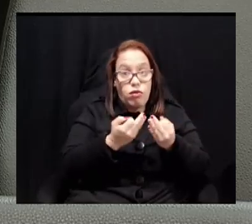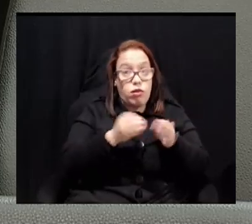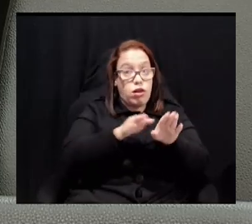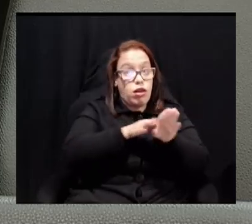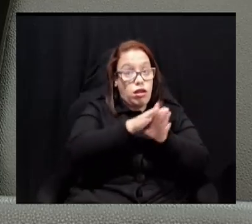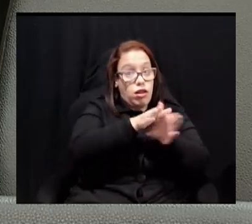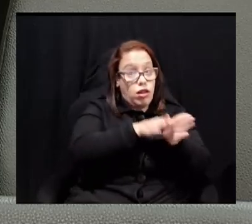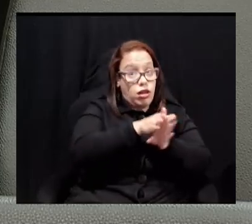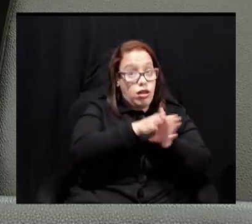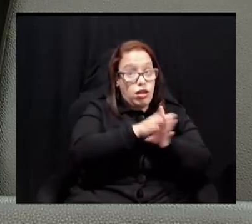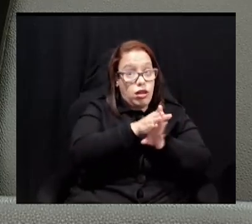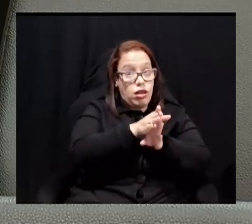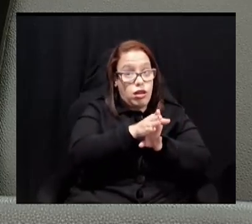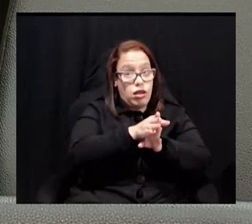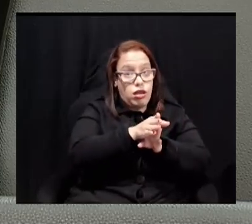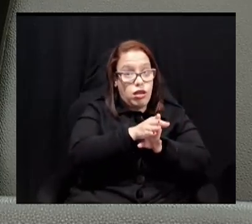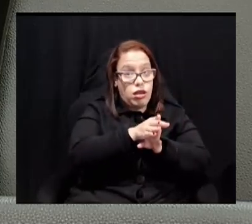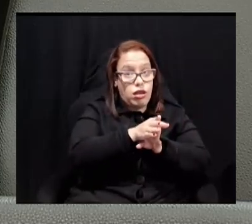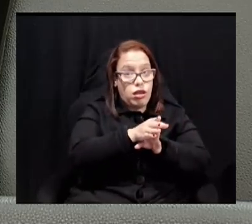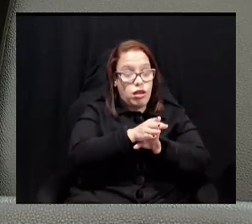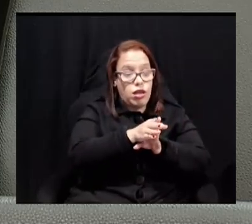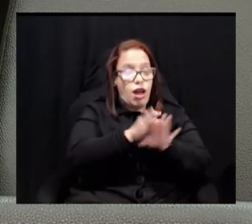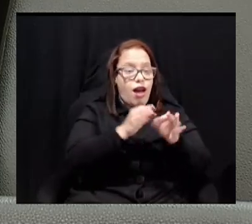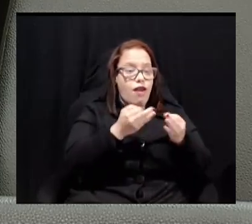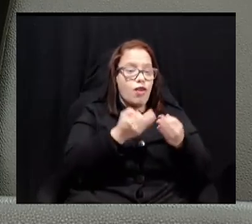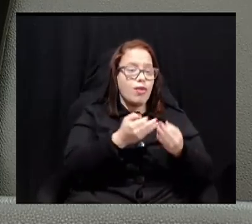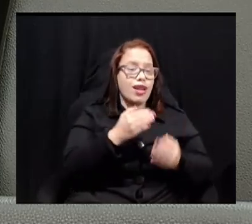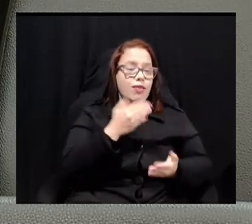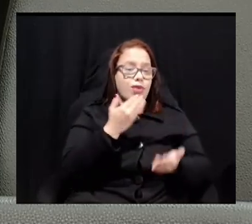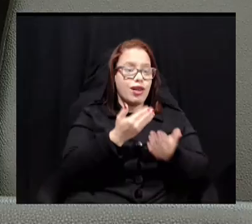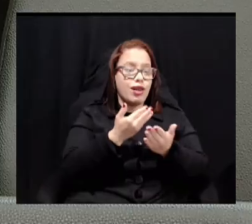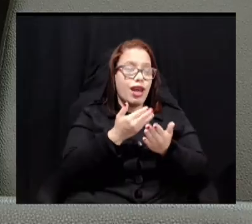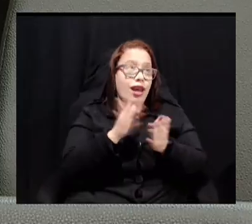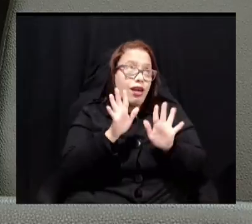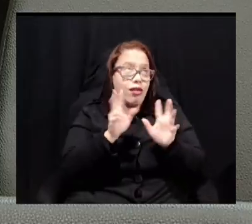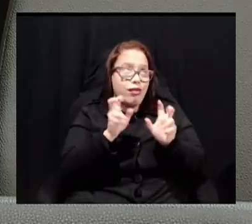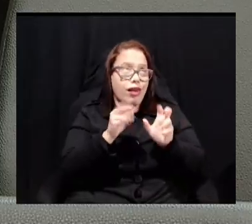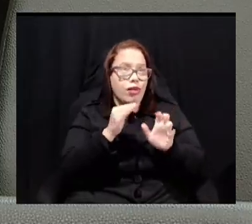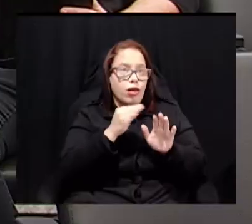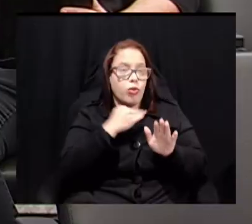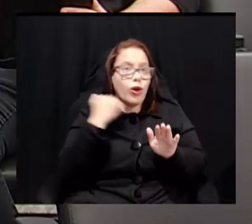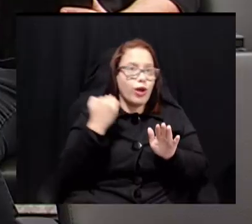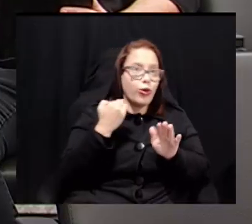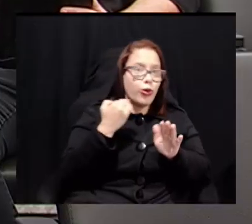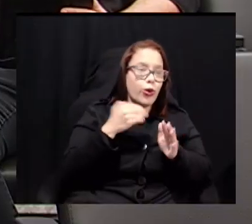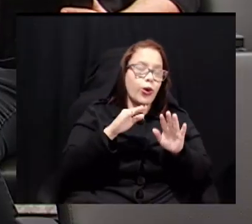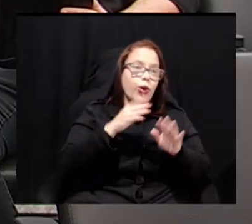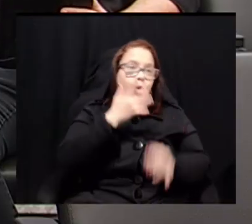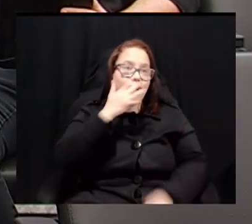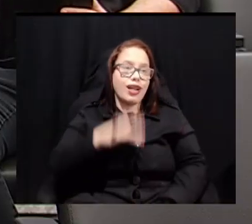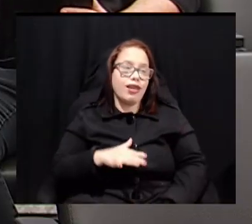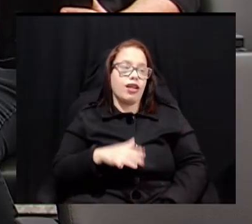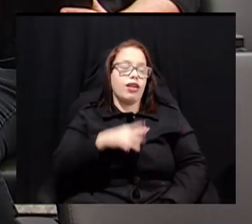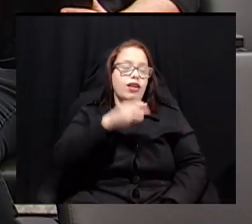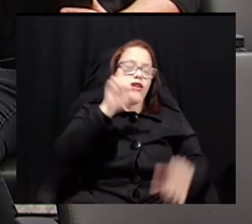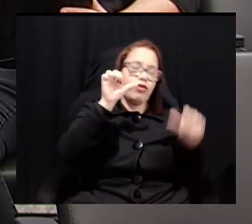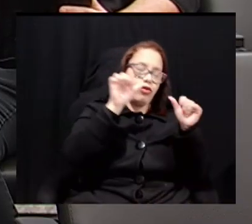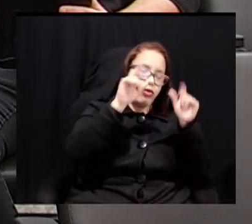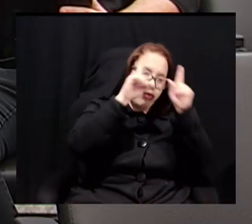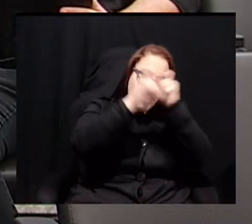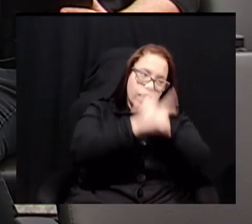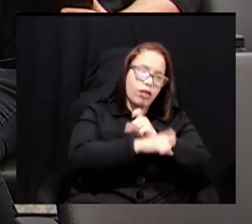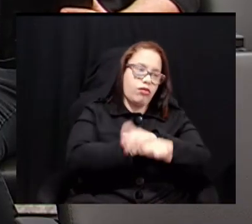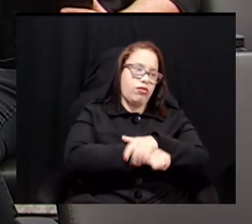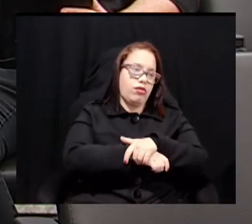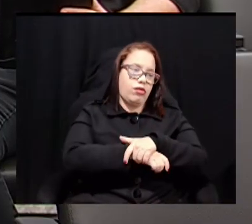família em luto, você sabe que é difícil. Todos sabemos, todo mundo já passou por um luto familiar, acredito eu. E quando você